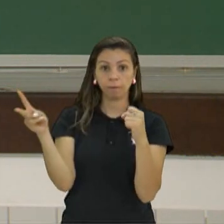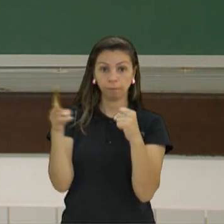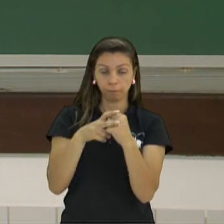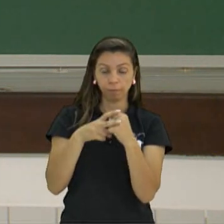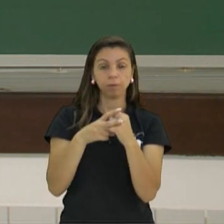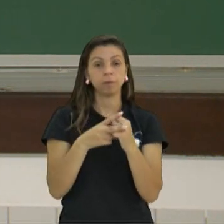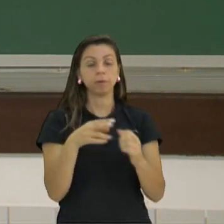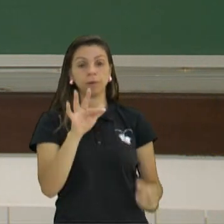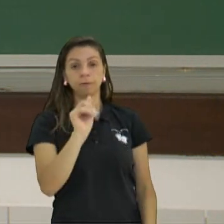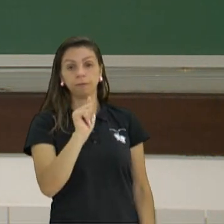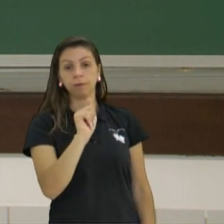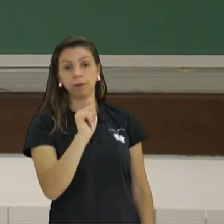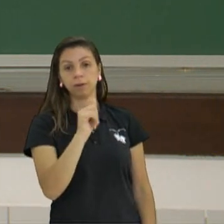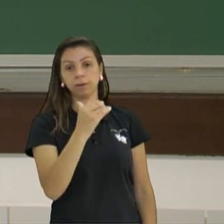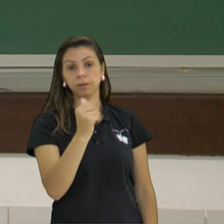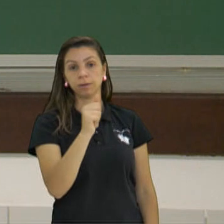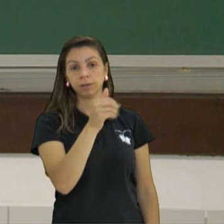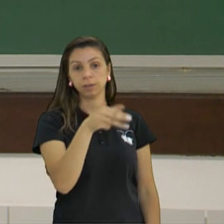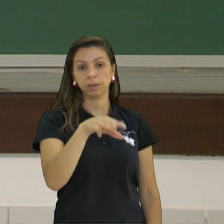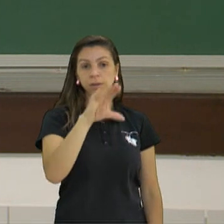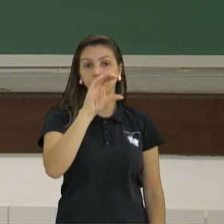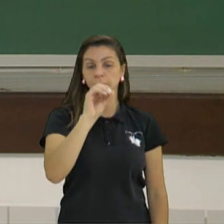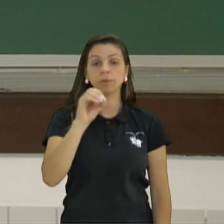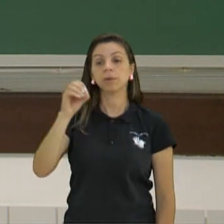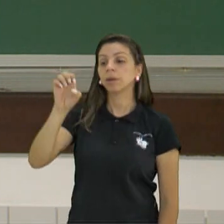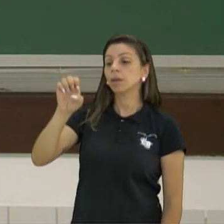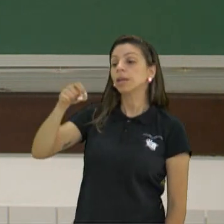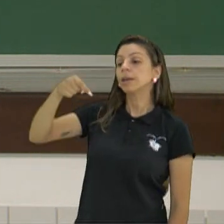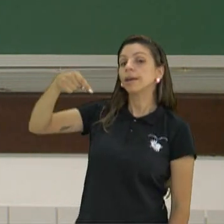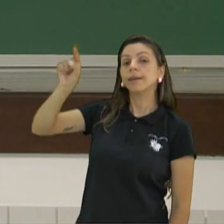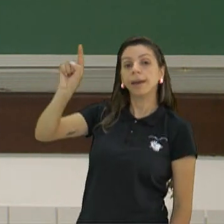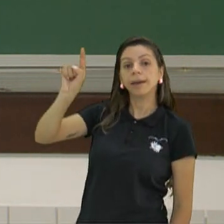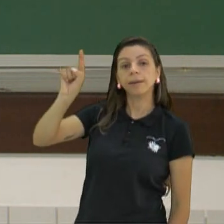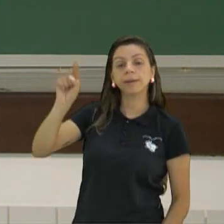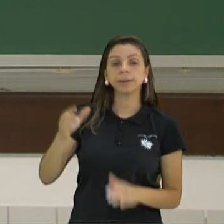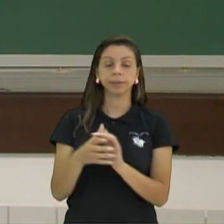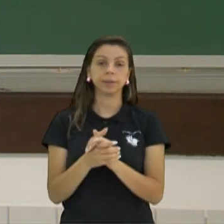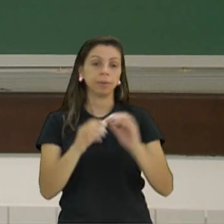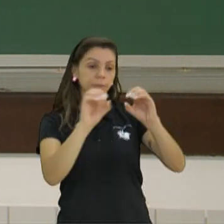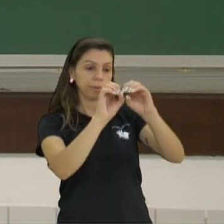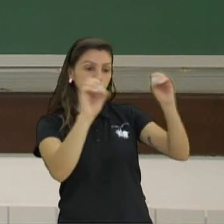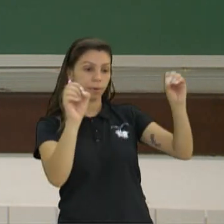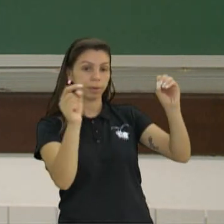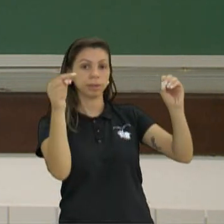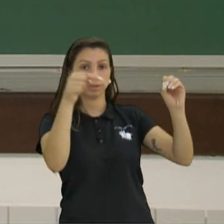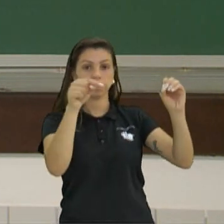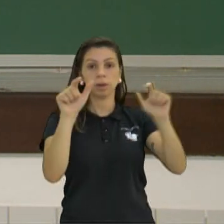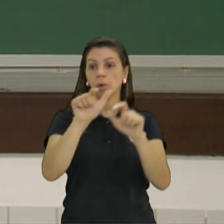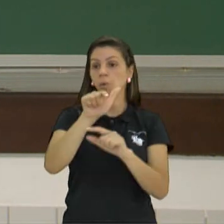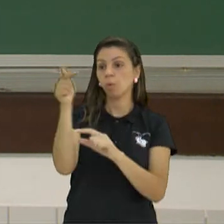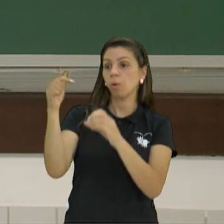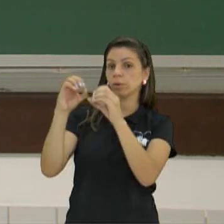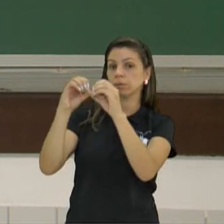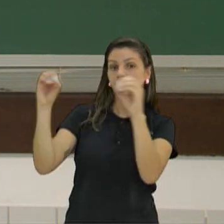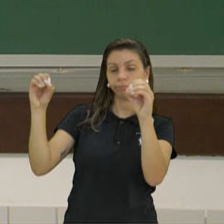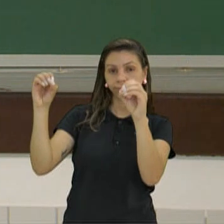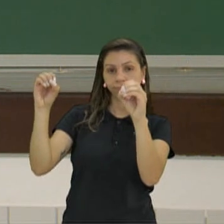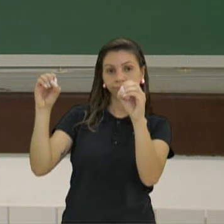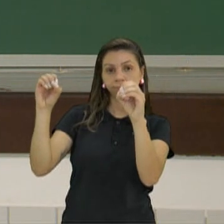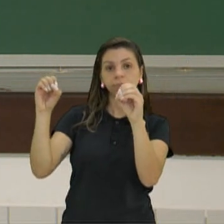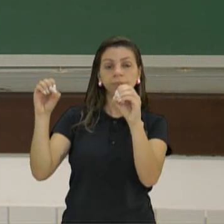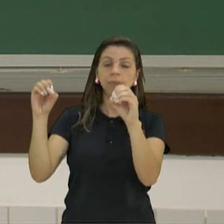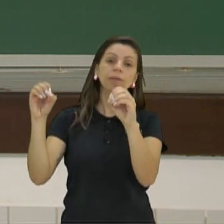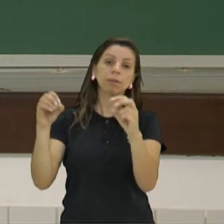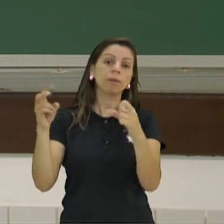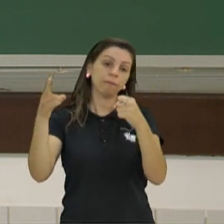verbo façamos e coloquei o verbo é. Só que um está numa oração, o outro está na outra oração. Isso são